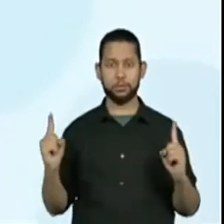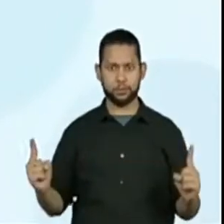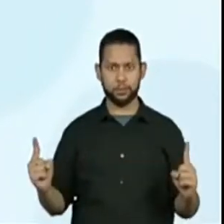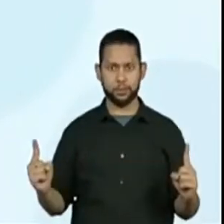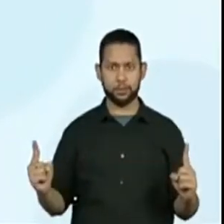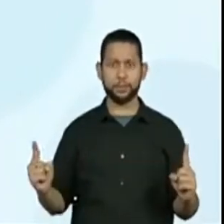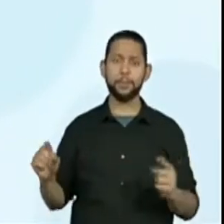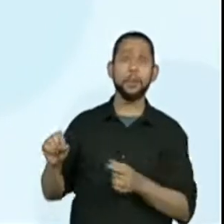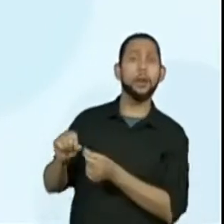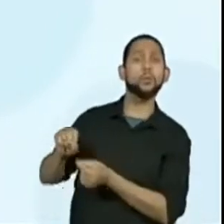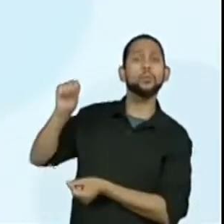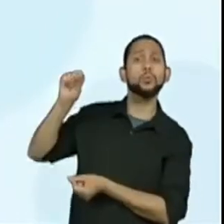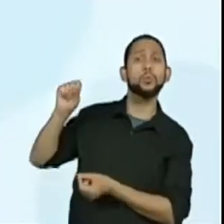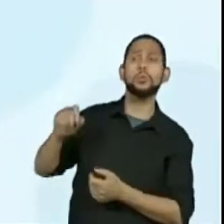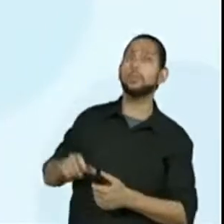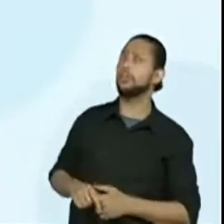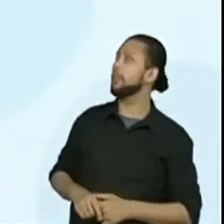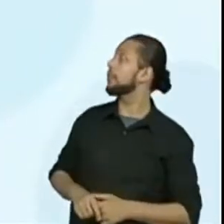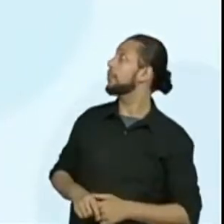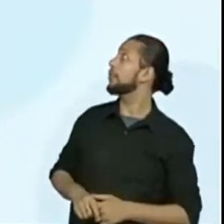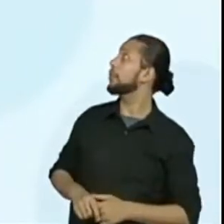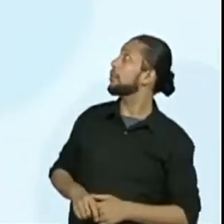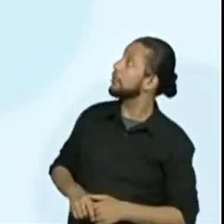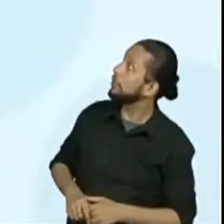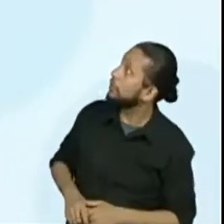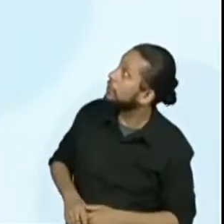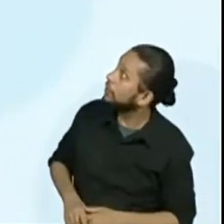Por quanto de altura, oráculo?